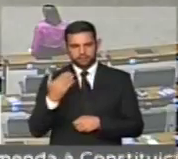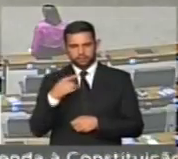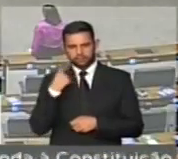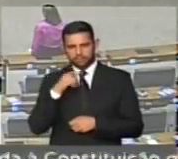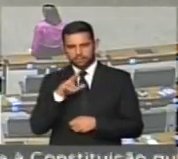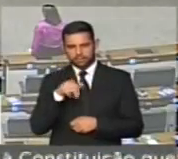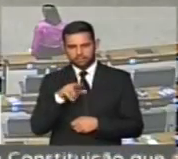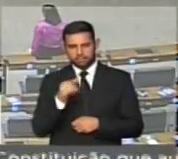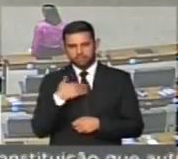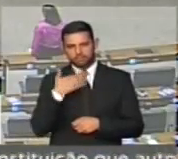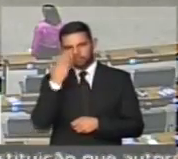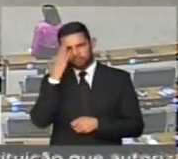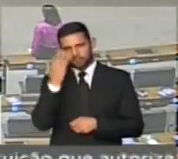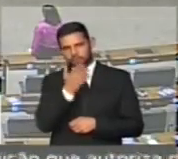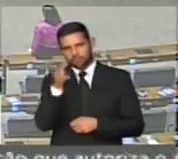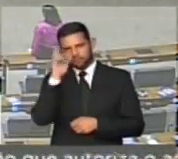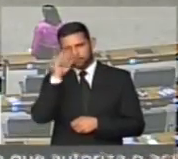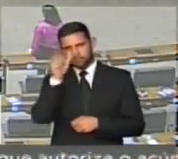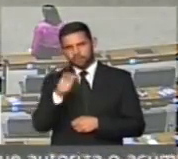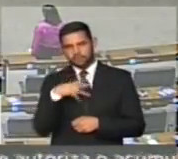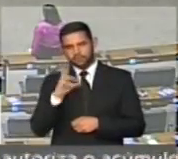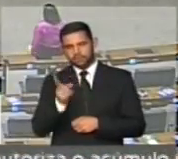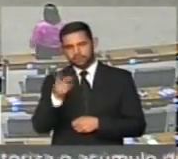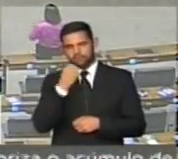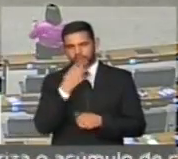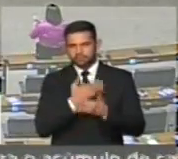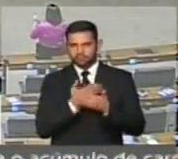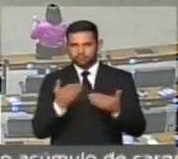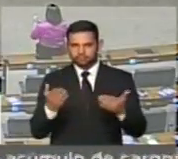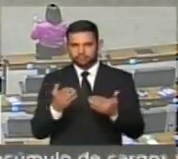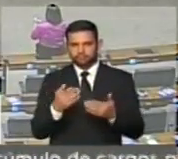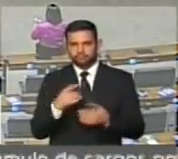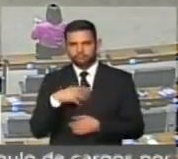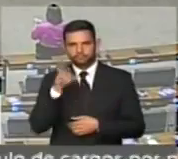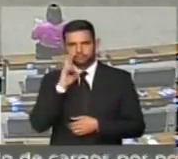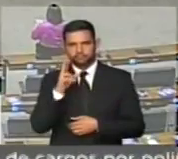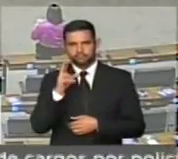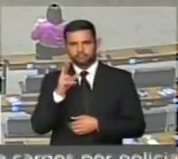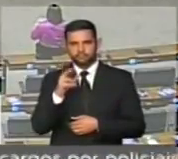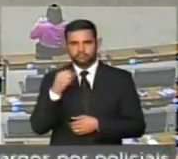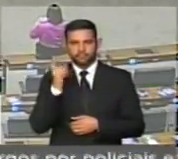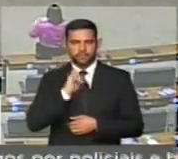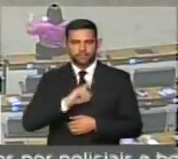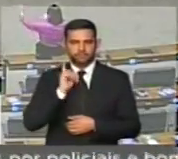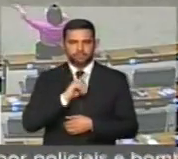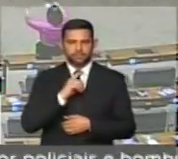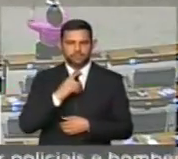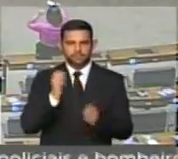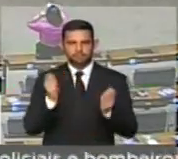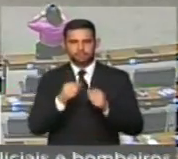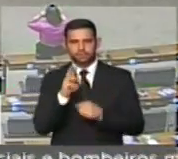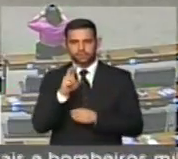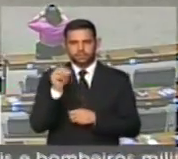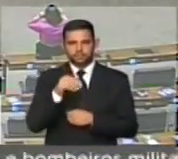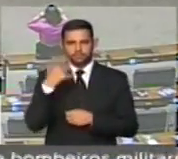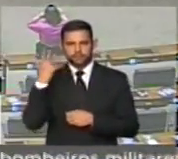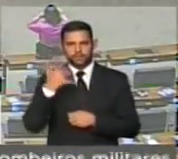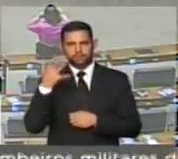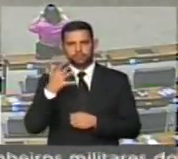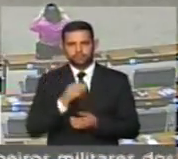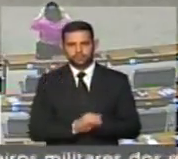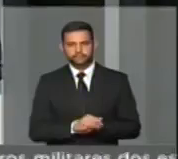Deputado Raquel Muniz Muito obrigado a vossa excelência S muito gentil né senora vossa excelência que é de Minas Gerais vossa excelência tem 5 minutos na